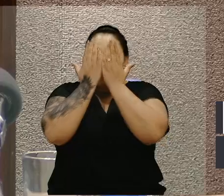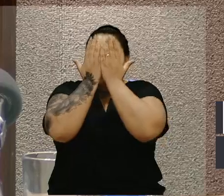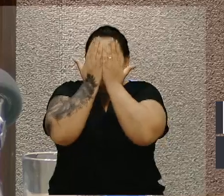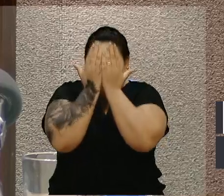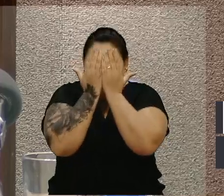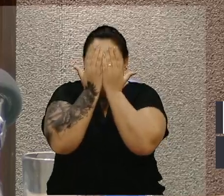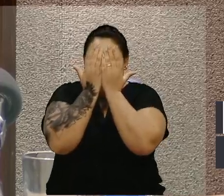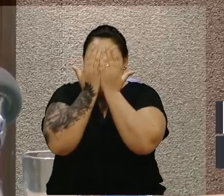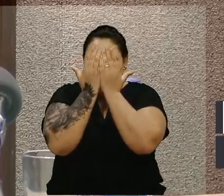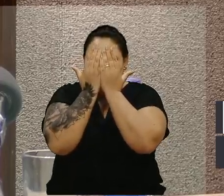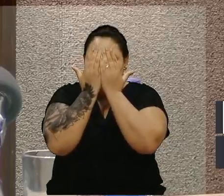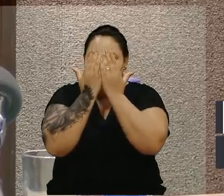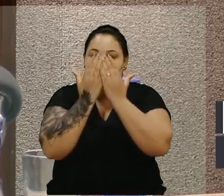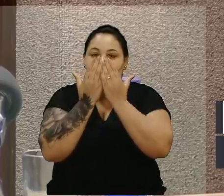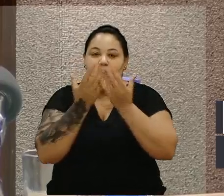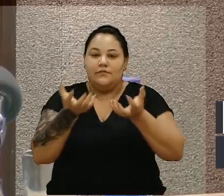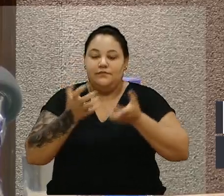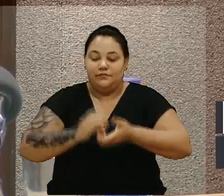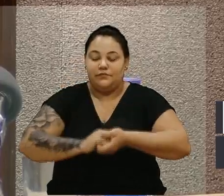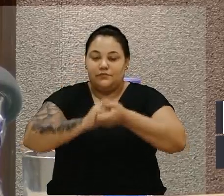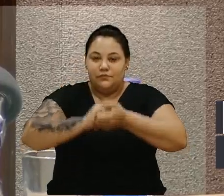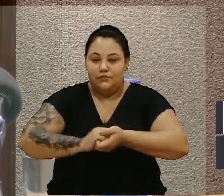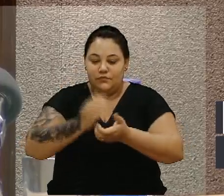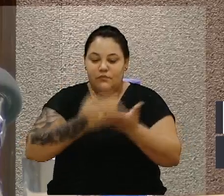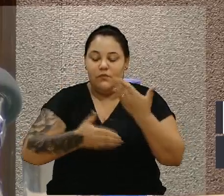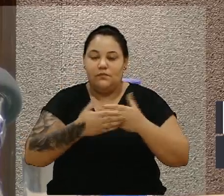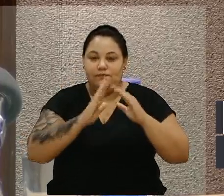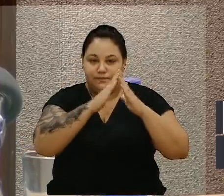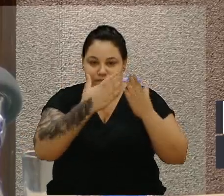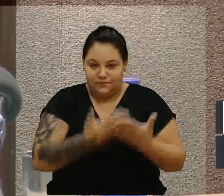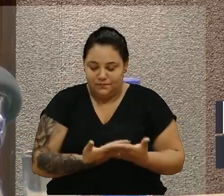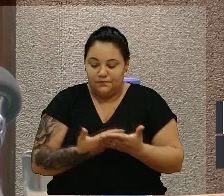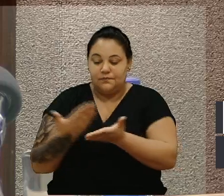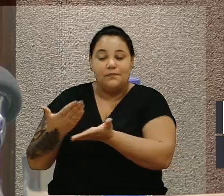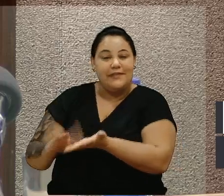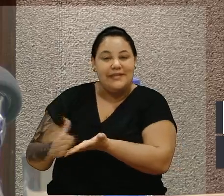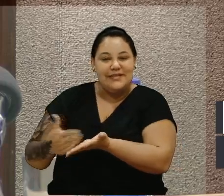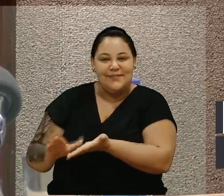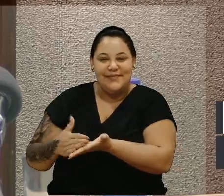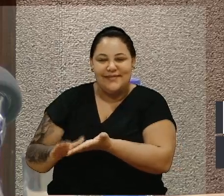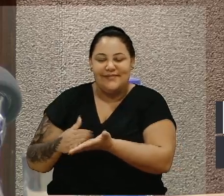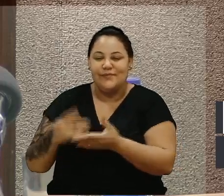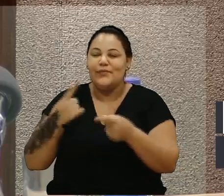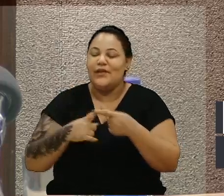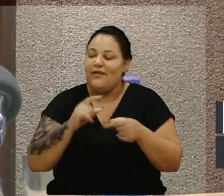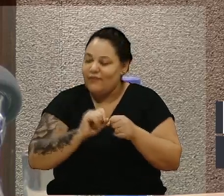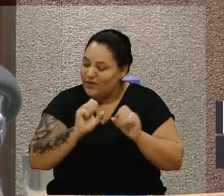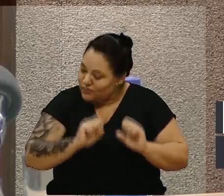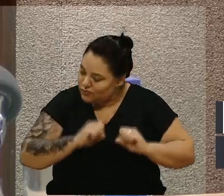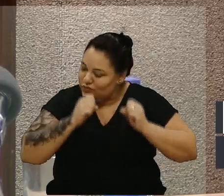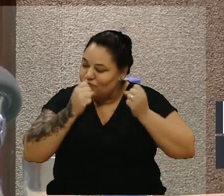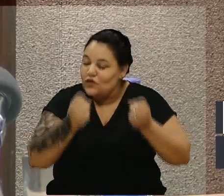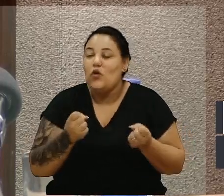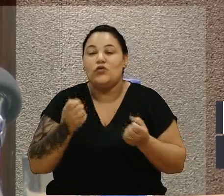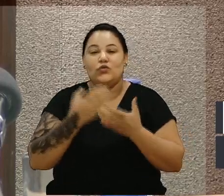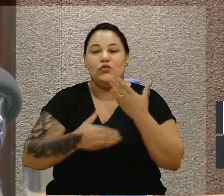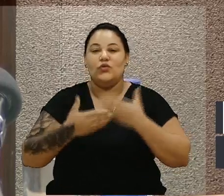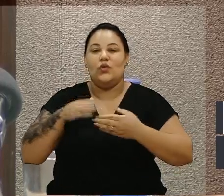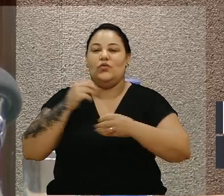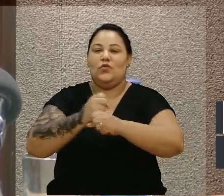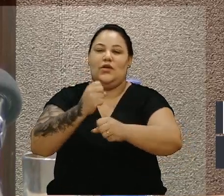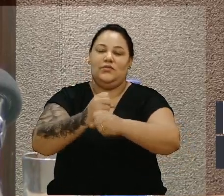São Vicente. Então, saudar todas as escolas de samba, né? Porque elas fazem um esforço todo ano para poder